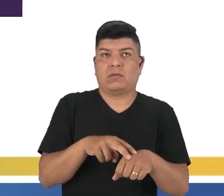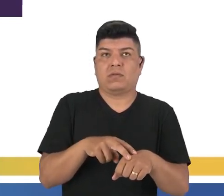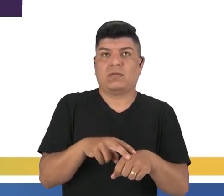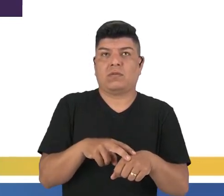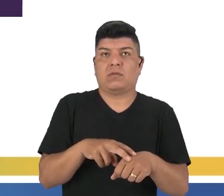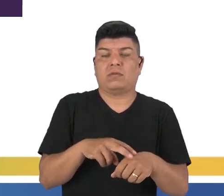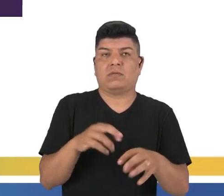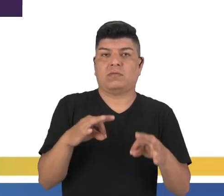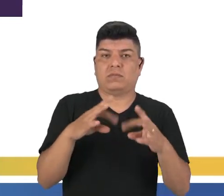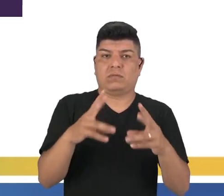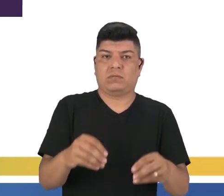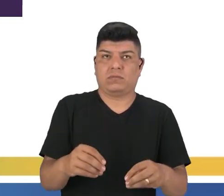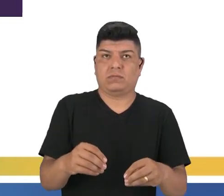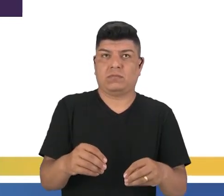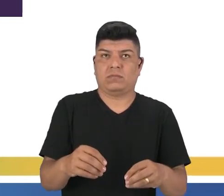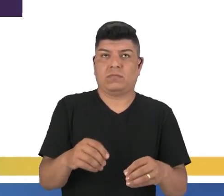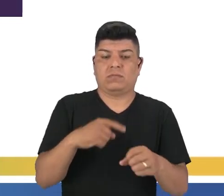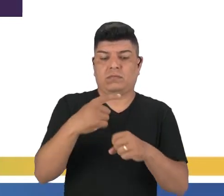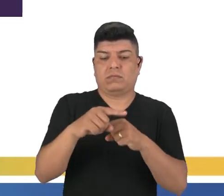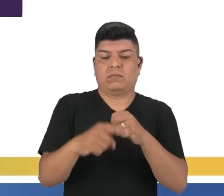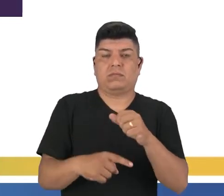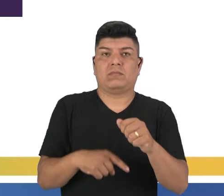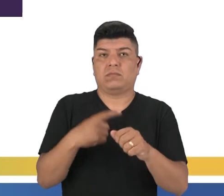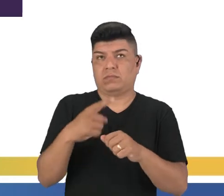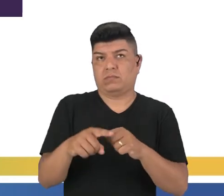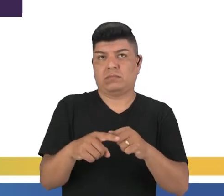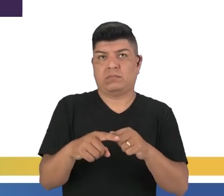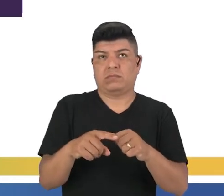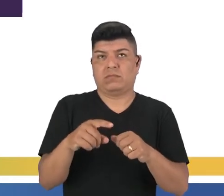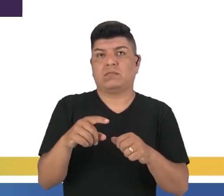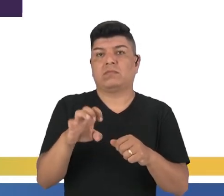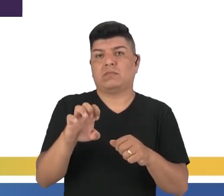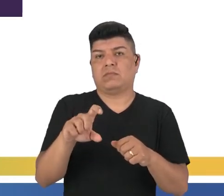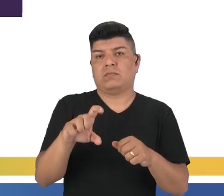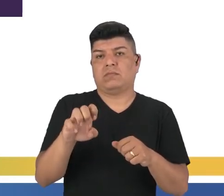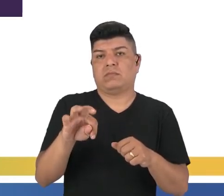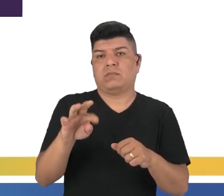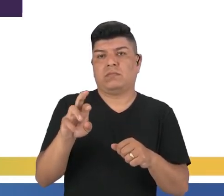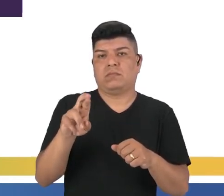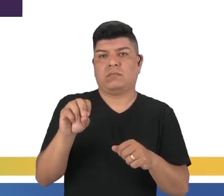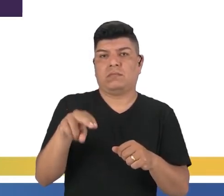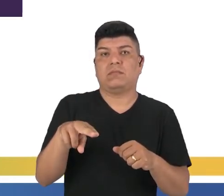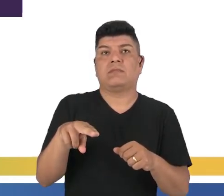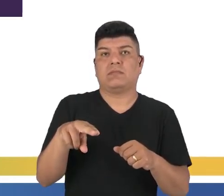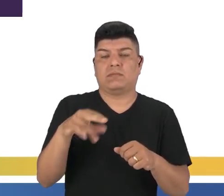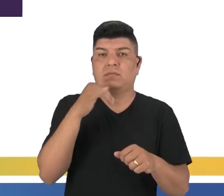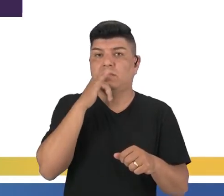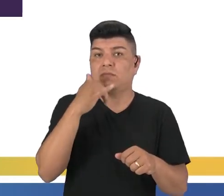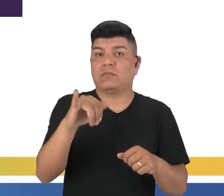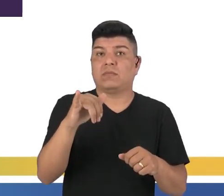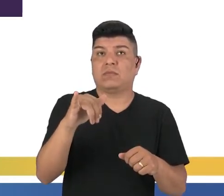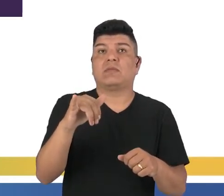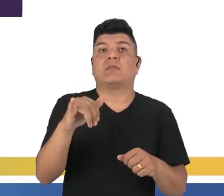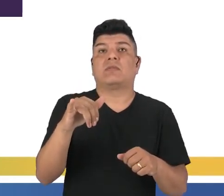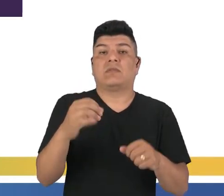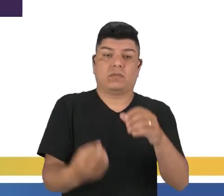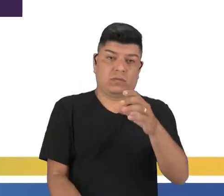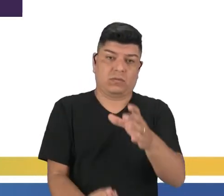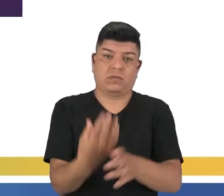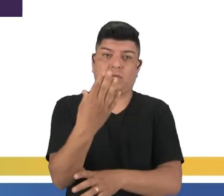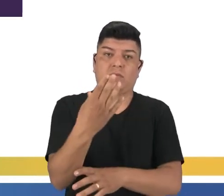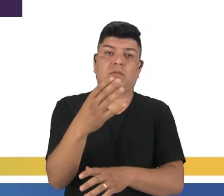percorre, que seriam as órbitas do átomo, do elétron. Então a eletricidade ela vem do átomo, só que